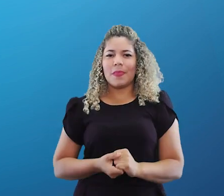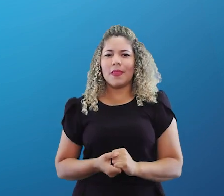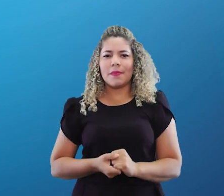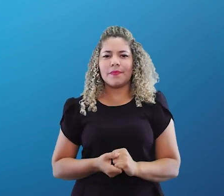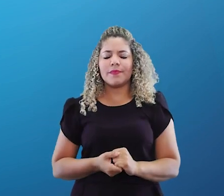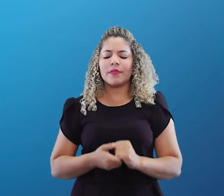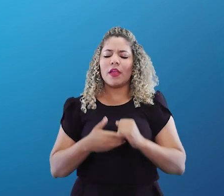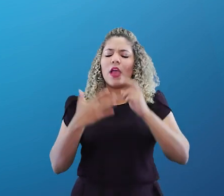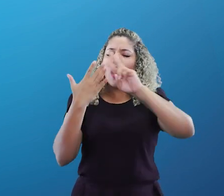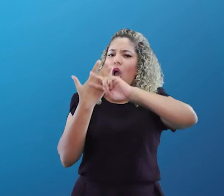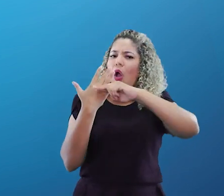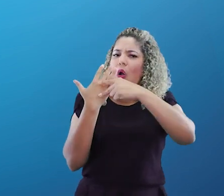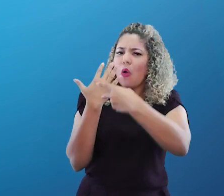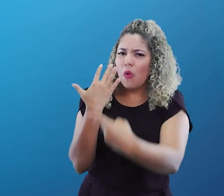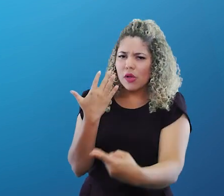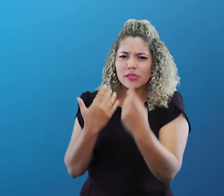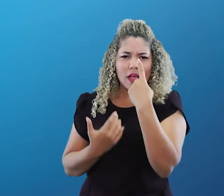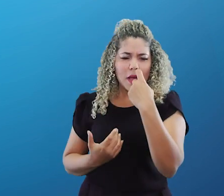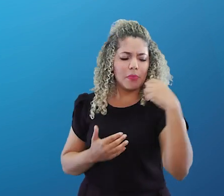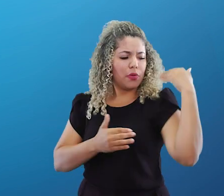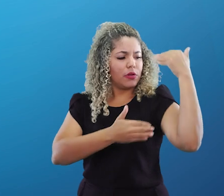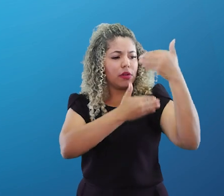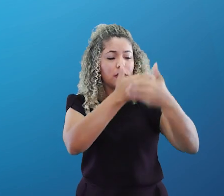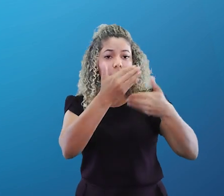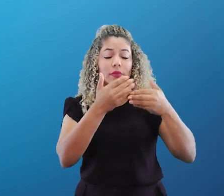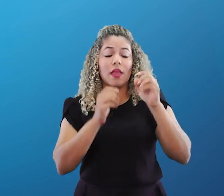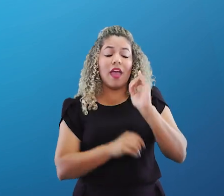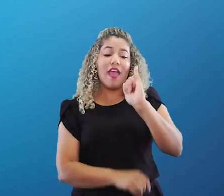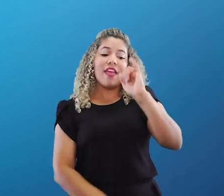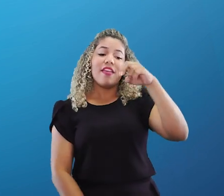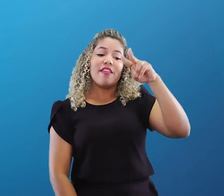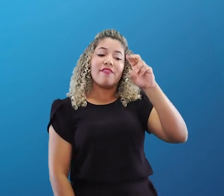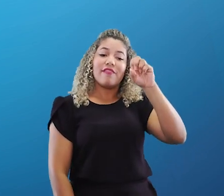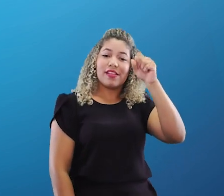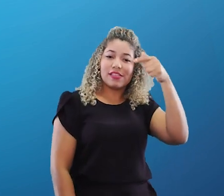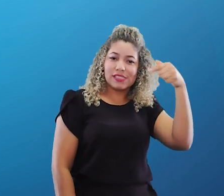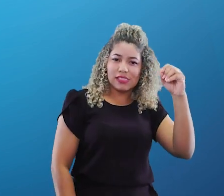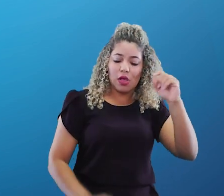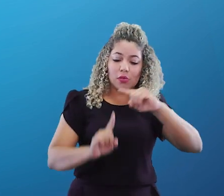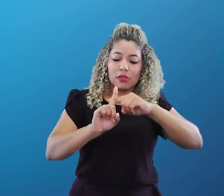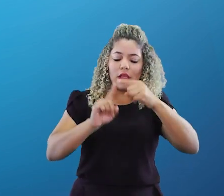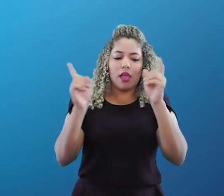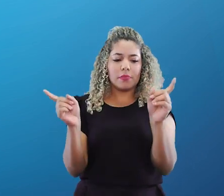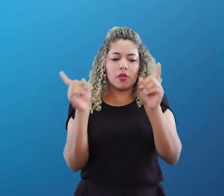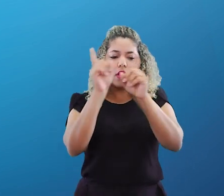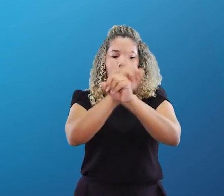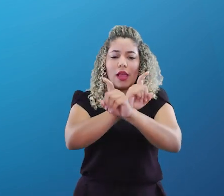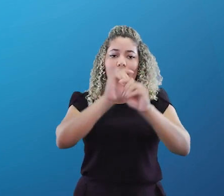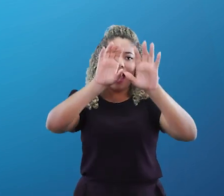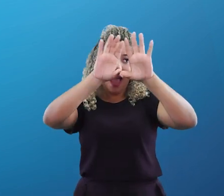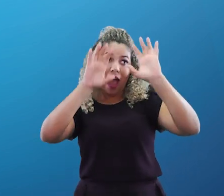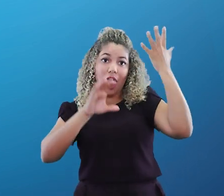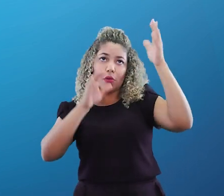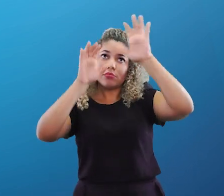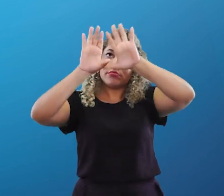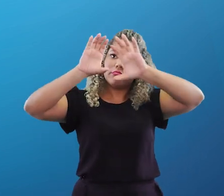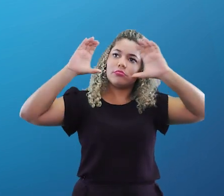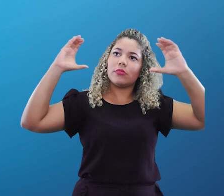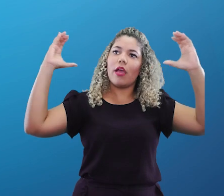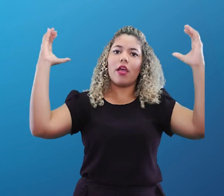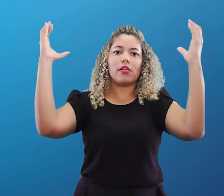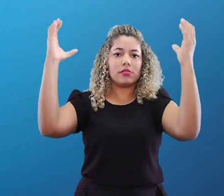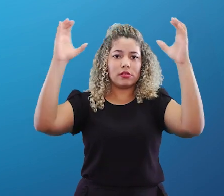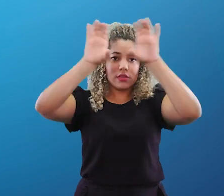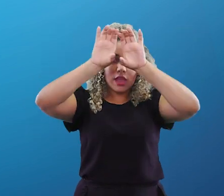Uma consequência da poluição ao longo do tempo é a inversão térmica. É um fenômeno atmosférico característico dos centros urbanos